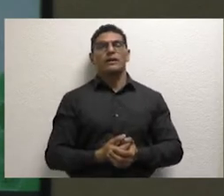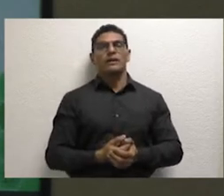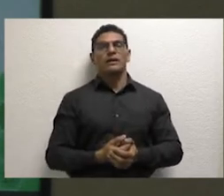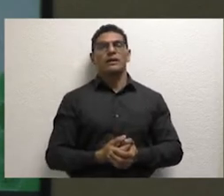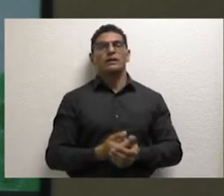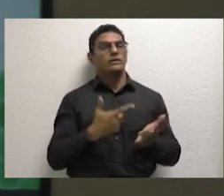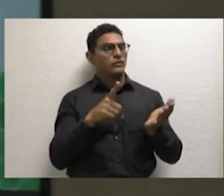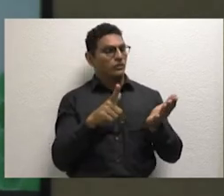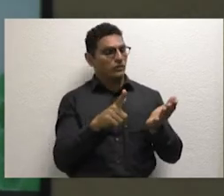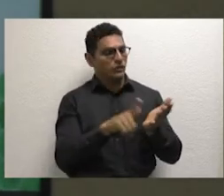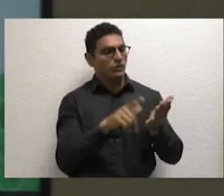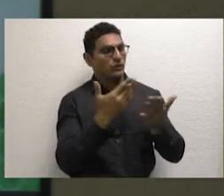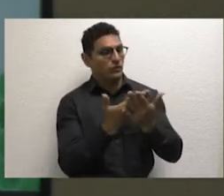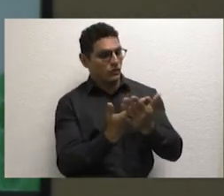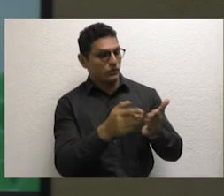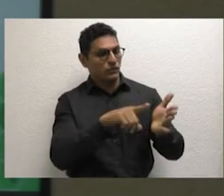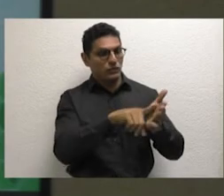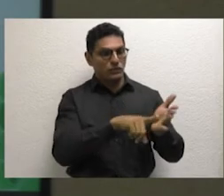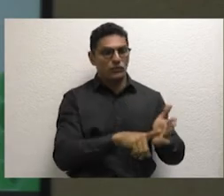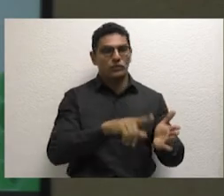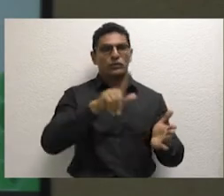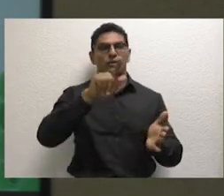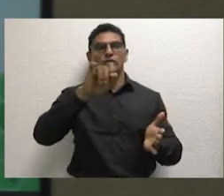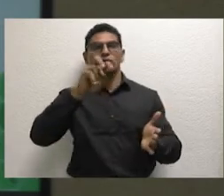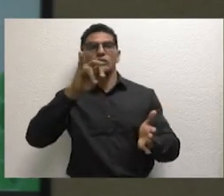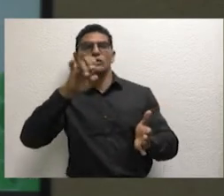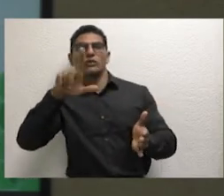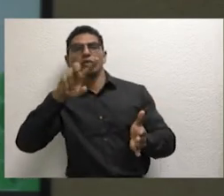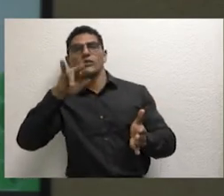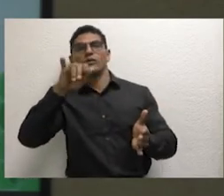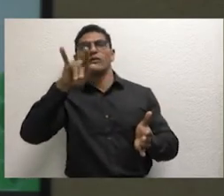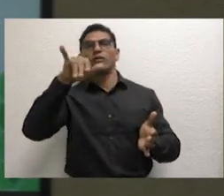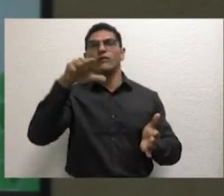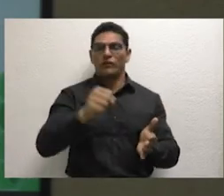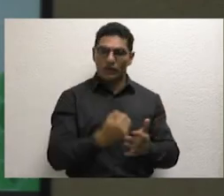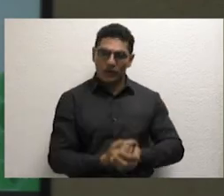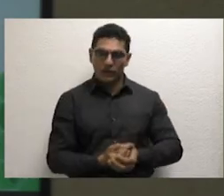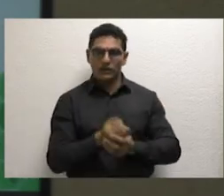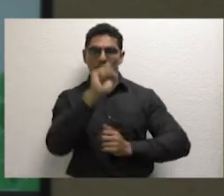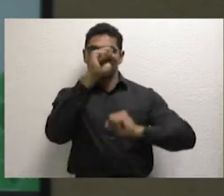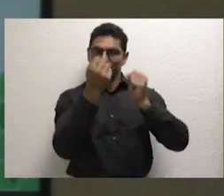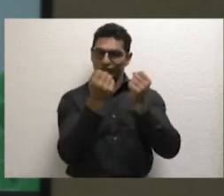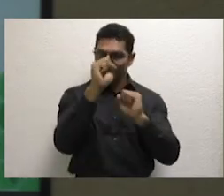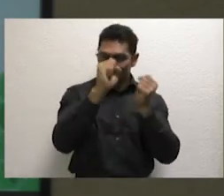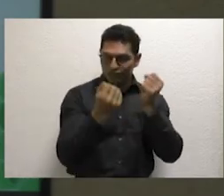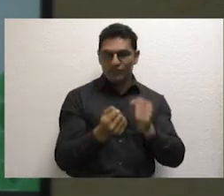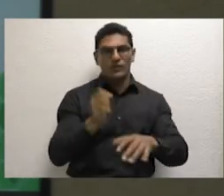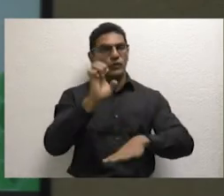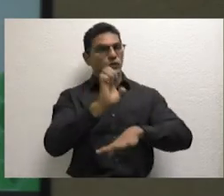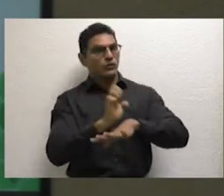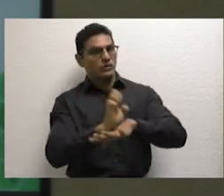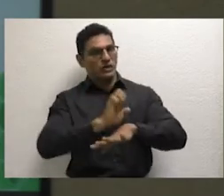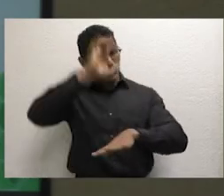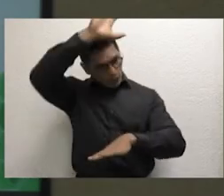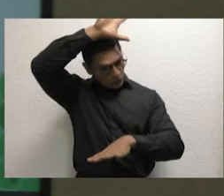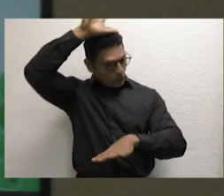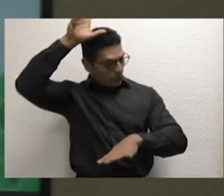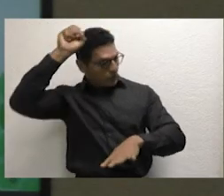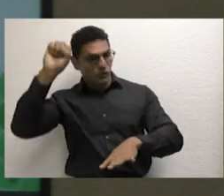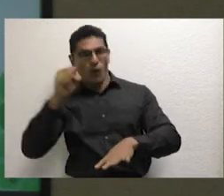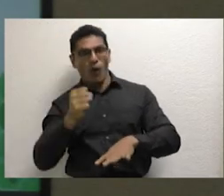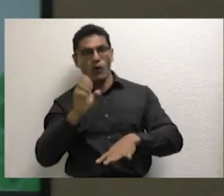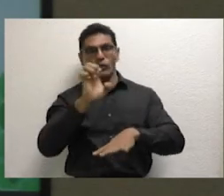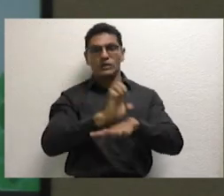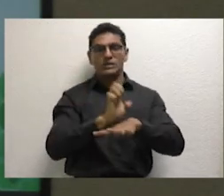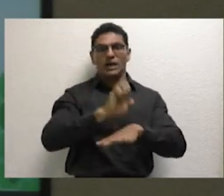preservação do modelo e é isso que trouxe o nosso estado a ser um dos únicos oito estados da União